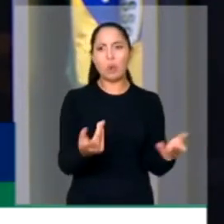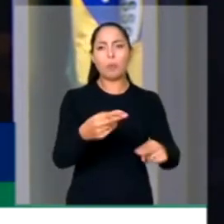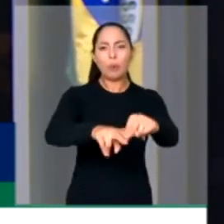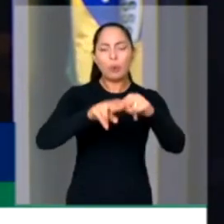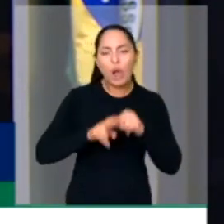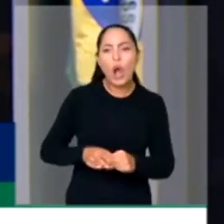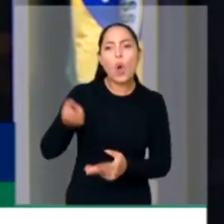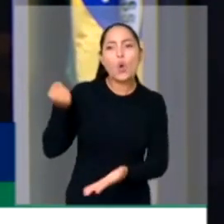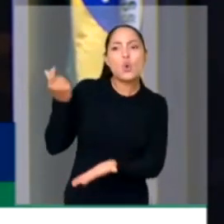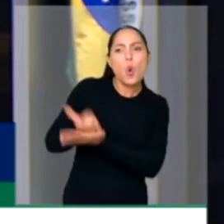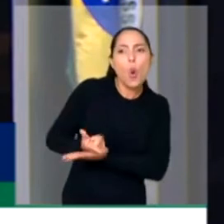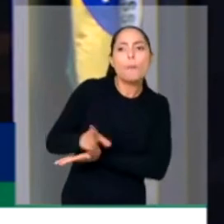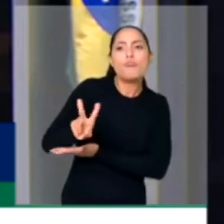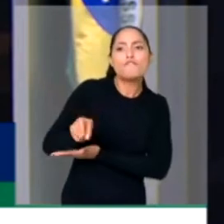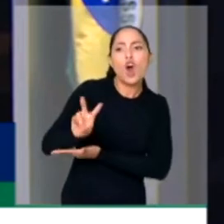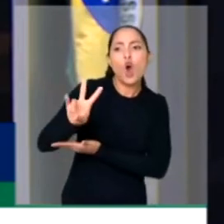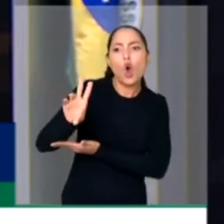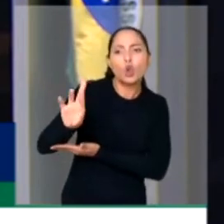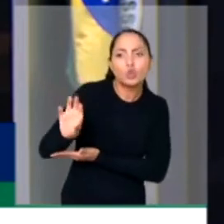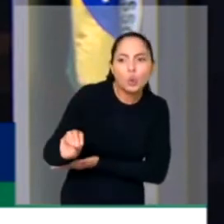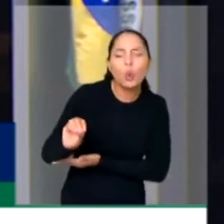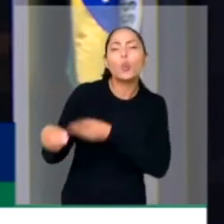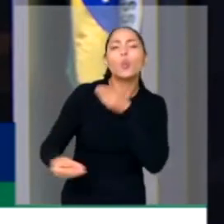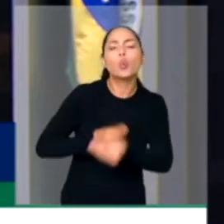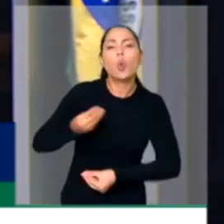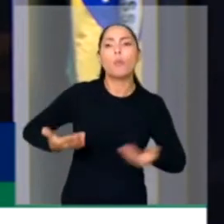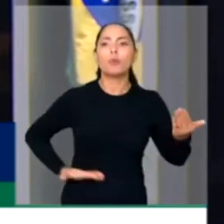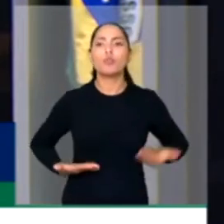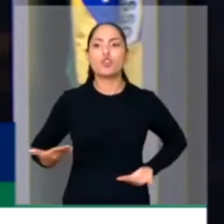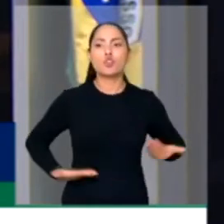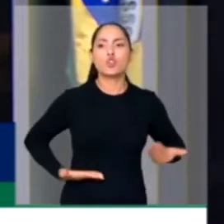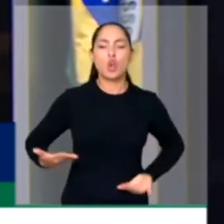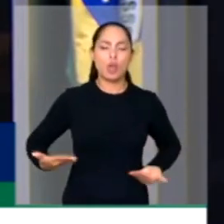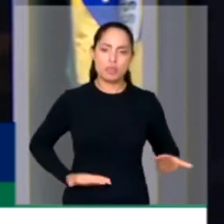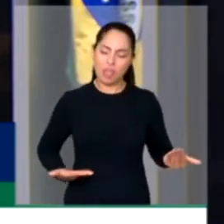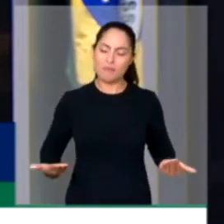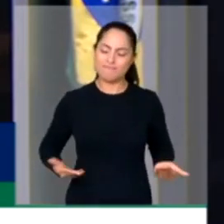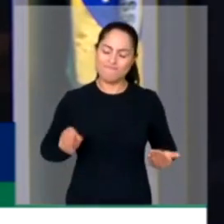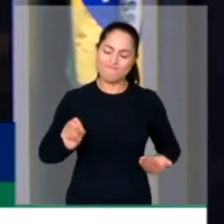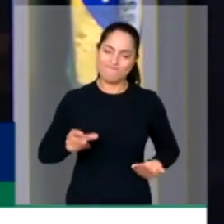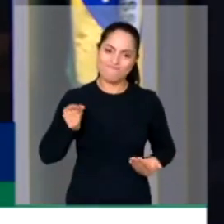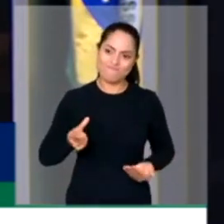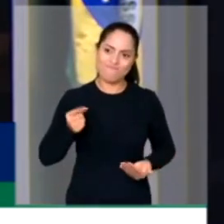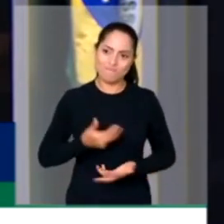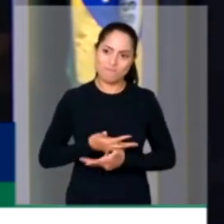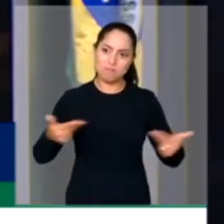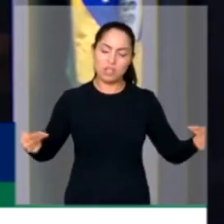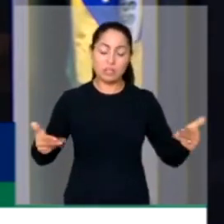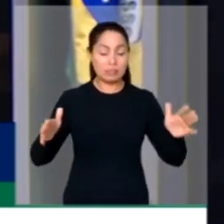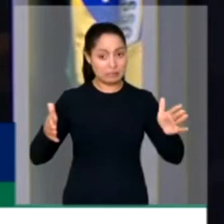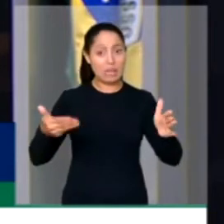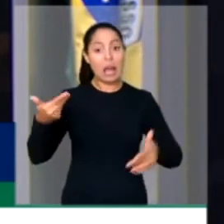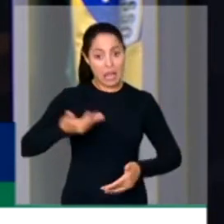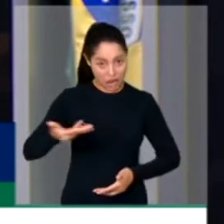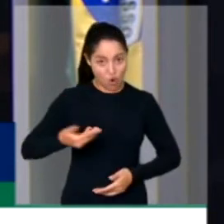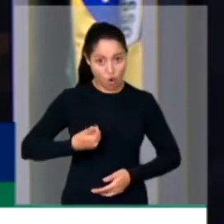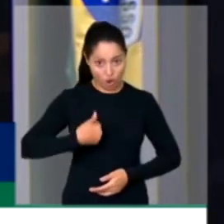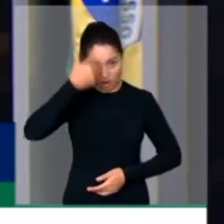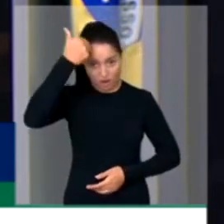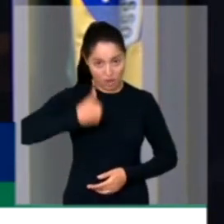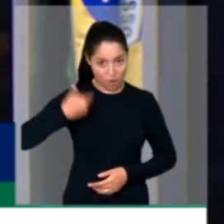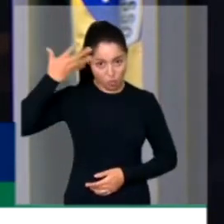com cargos e emendas. Essas palavras do doutor Ulisses. Agora, minhas